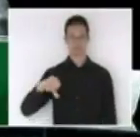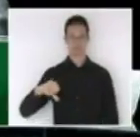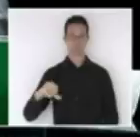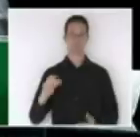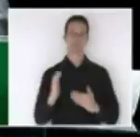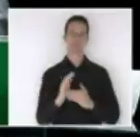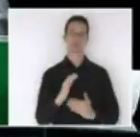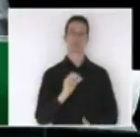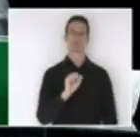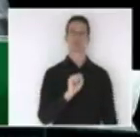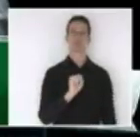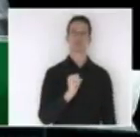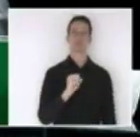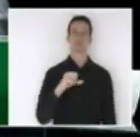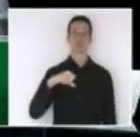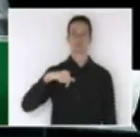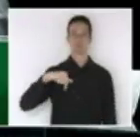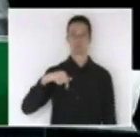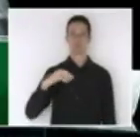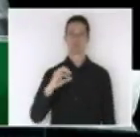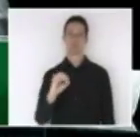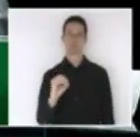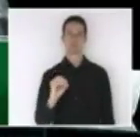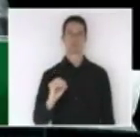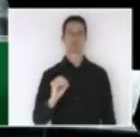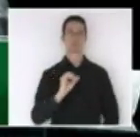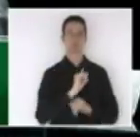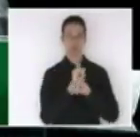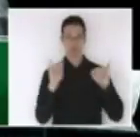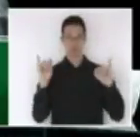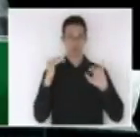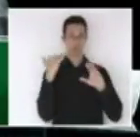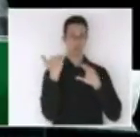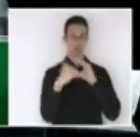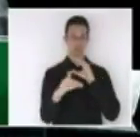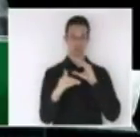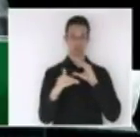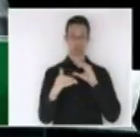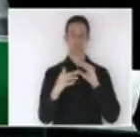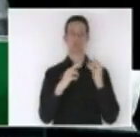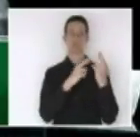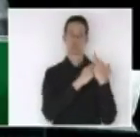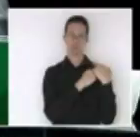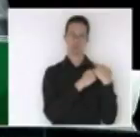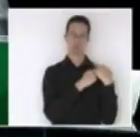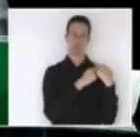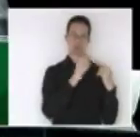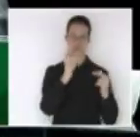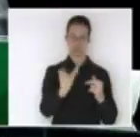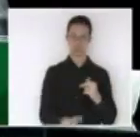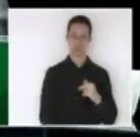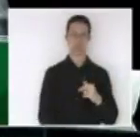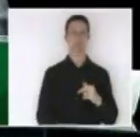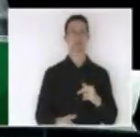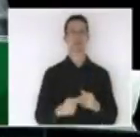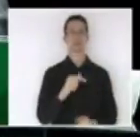870/2017 e comunicou que encaminhará ao destinatário as indicações 670 e